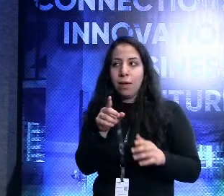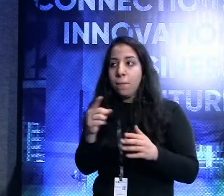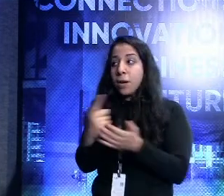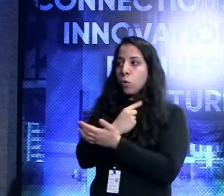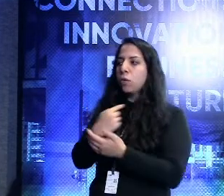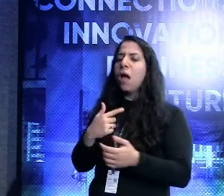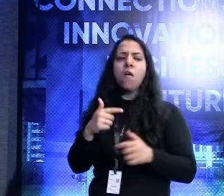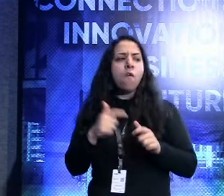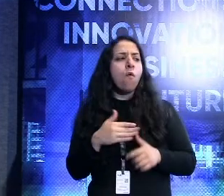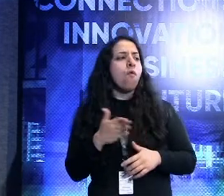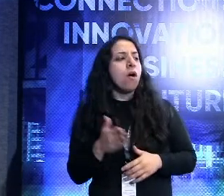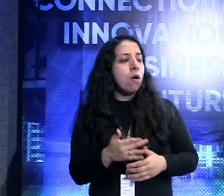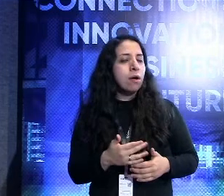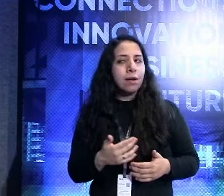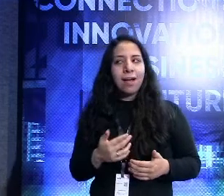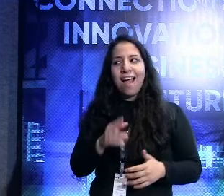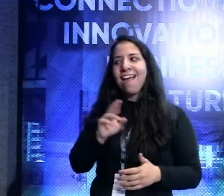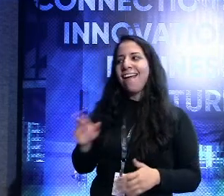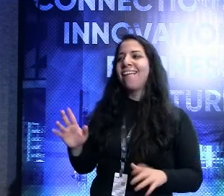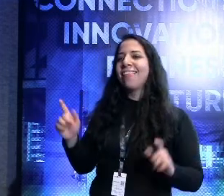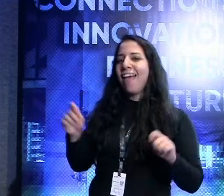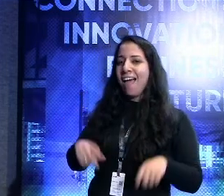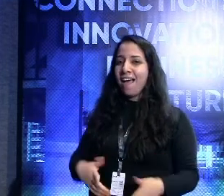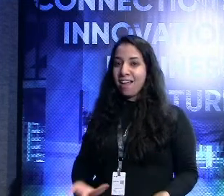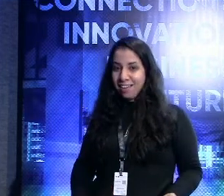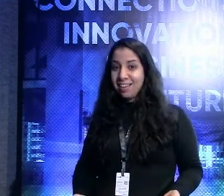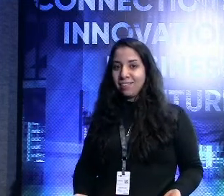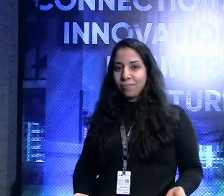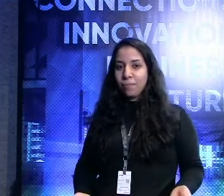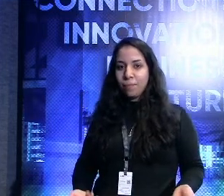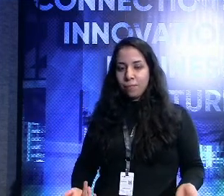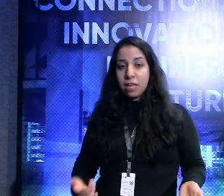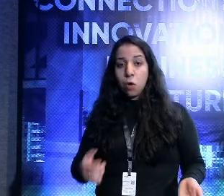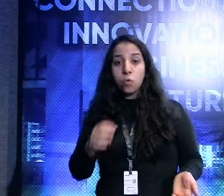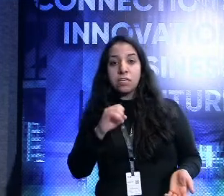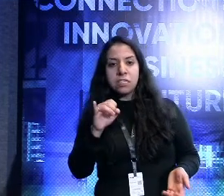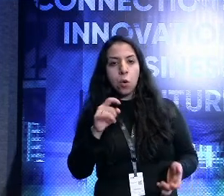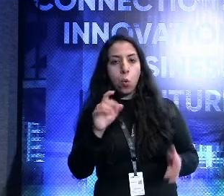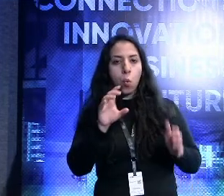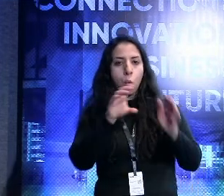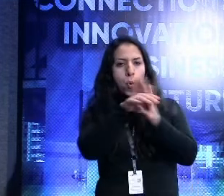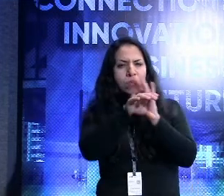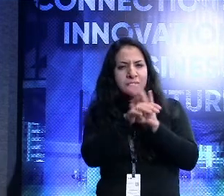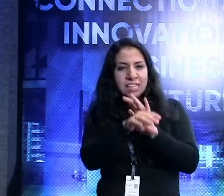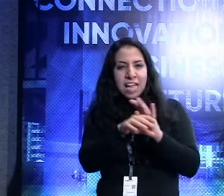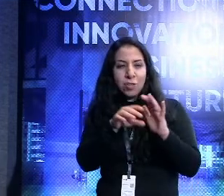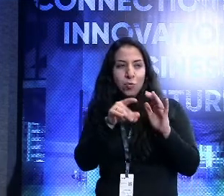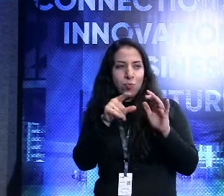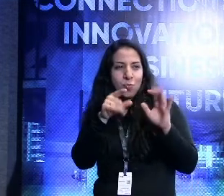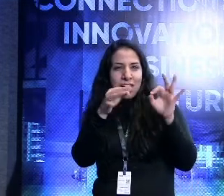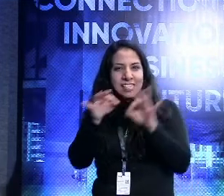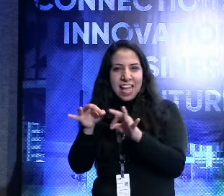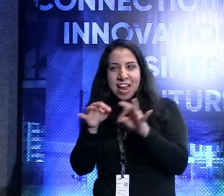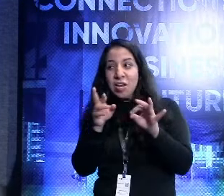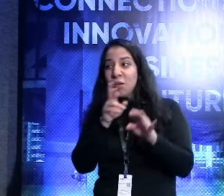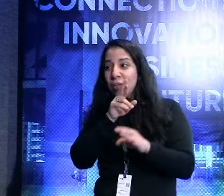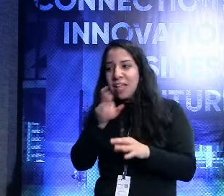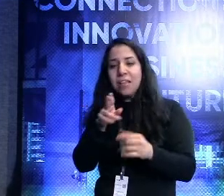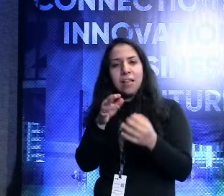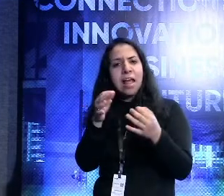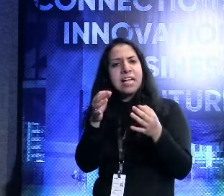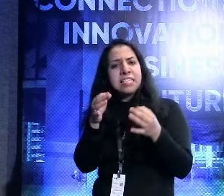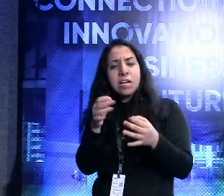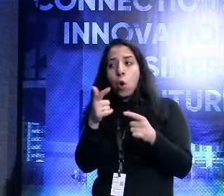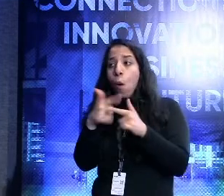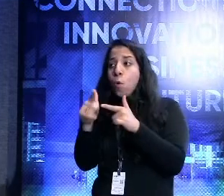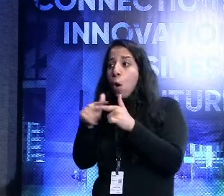eu tenho isso, eu consigo gerar um conceito muito bem definido de uma solução para um problema. Porque lá no Discover eu consegui definir qual é o problema que eu